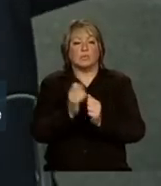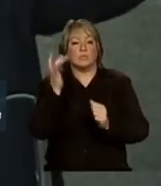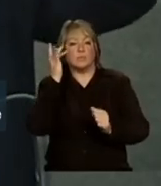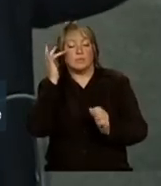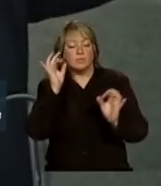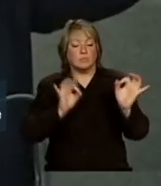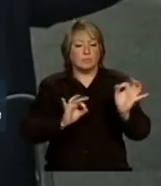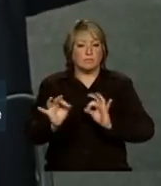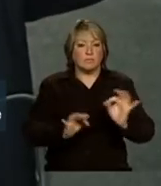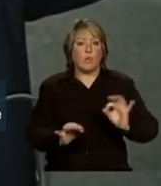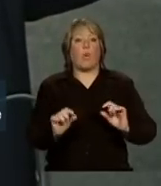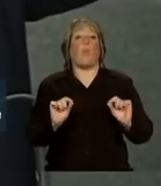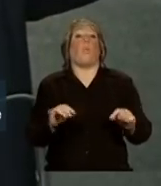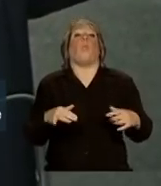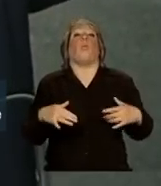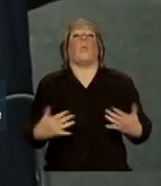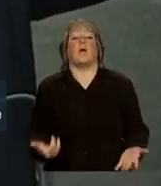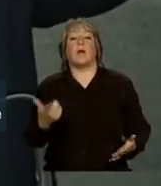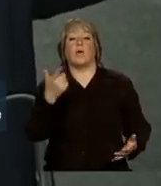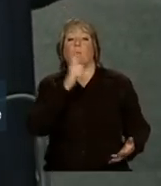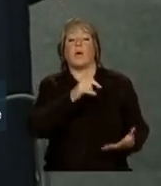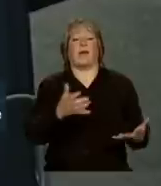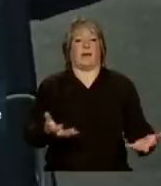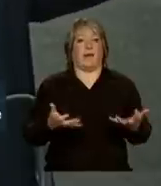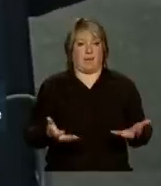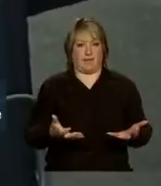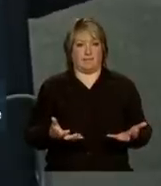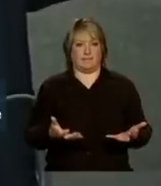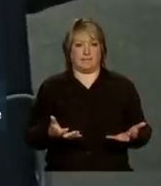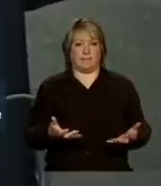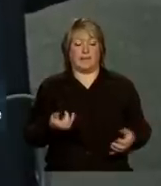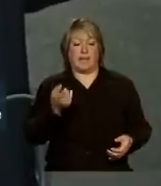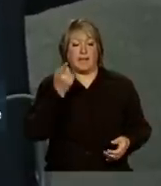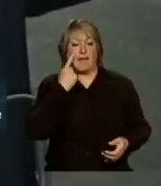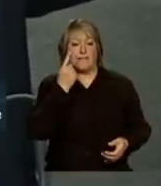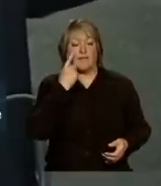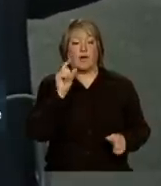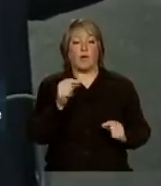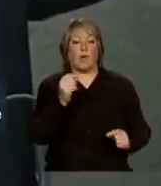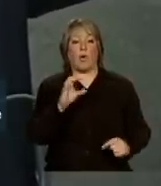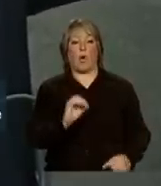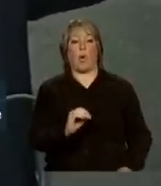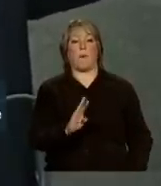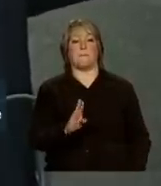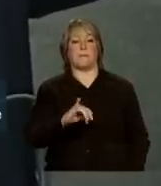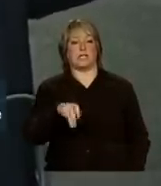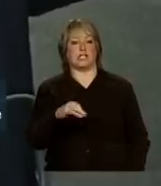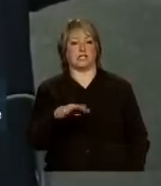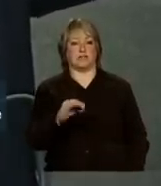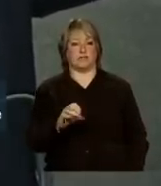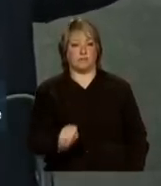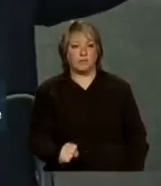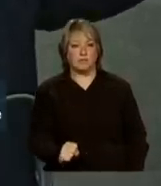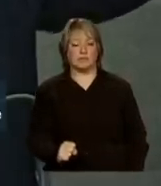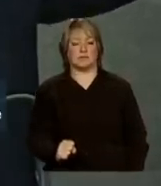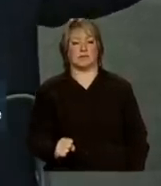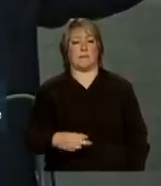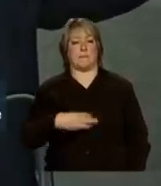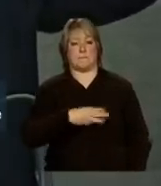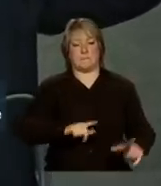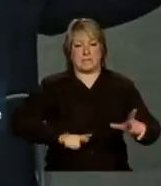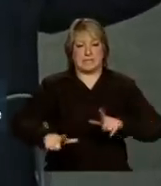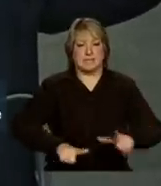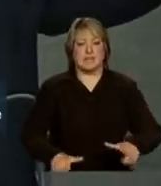atingindo o que que nós queremos atingir e desdobrando os objetivos da sua visão missão